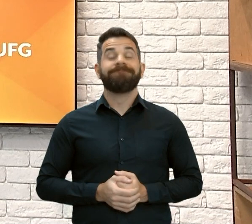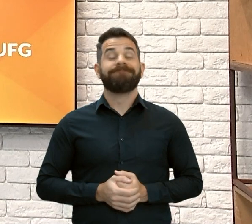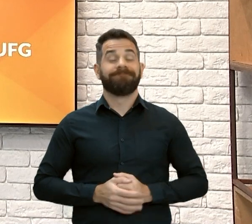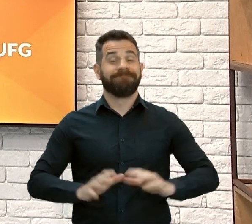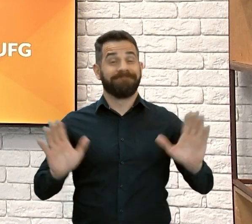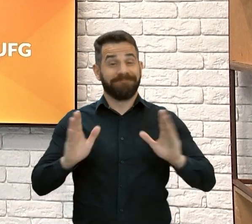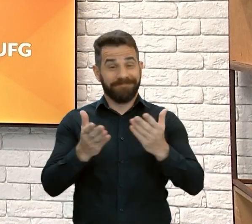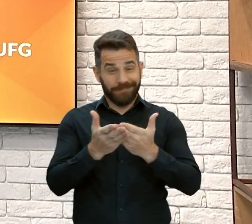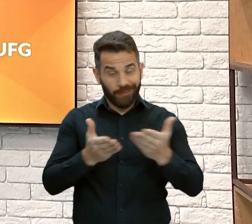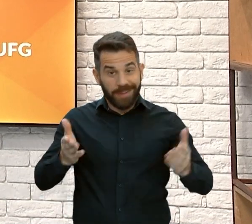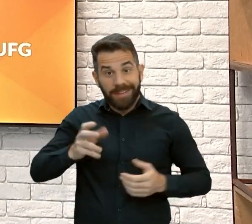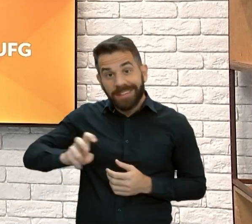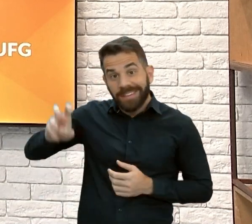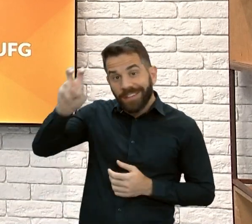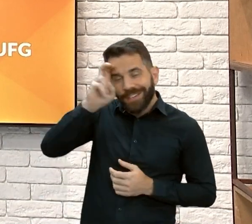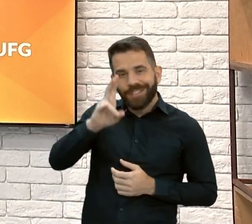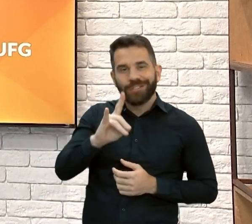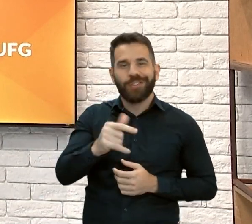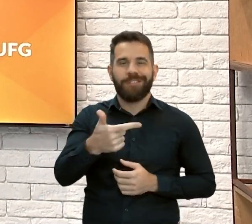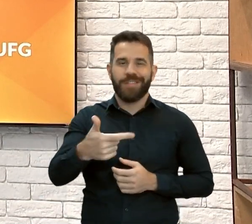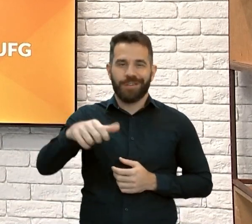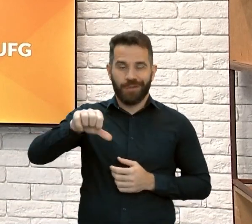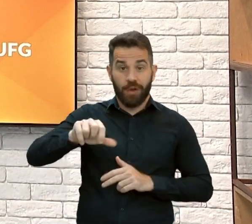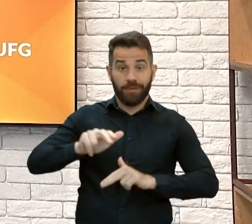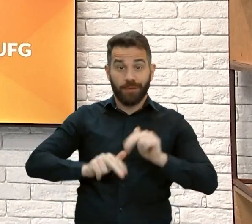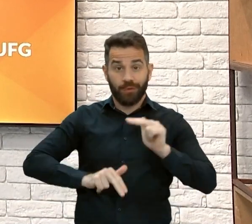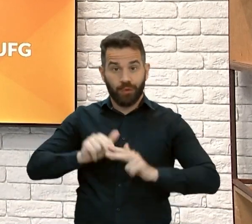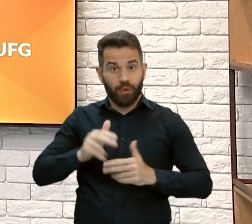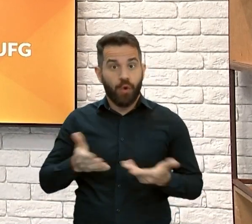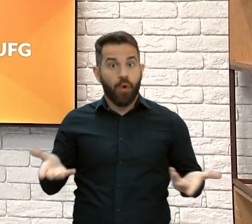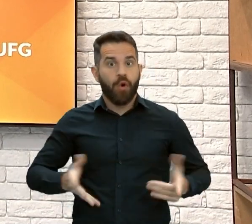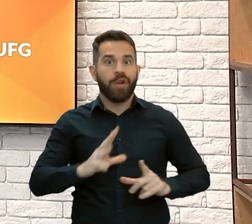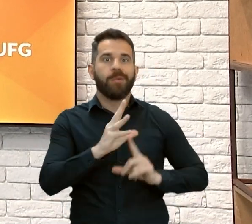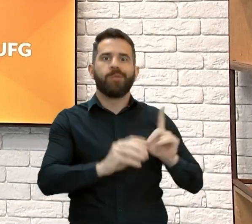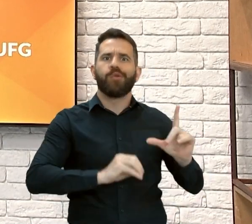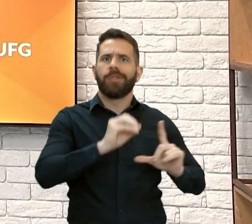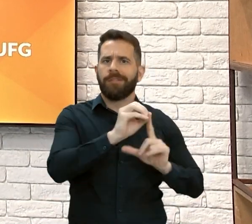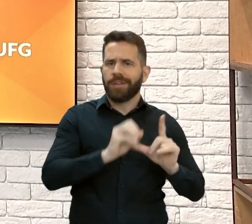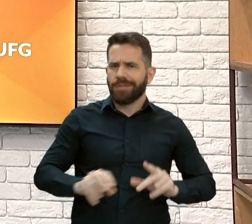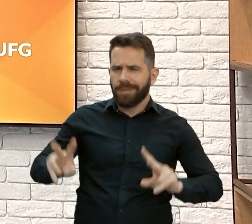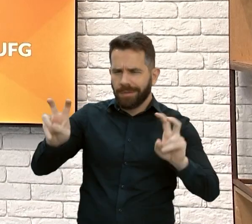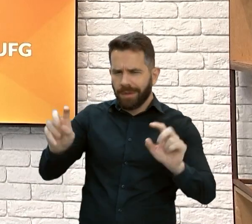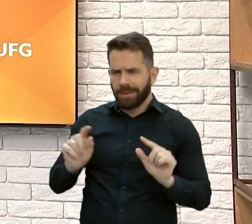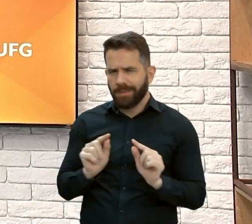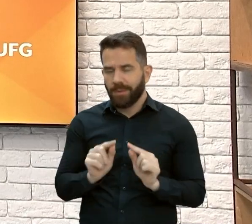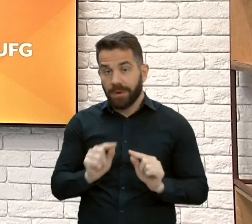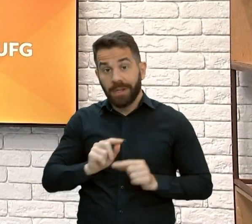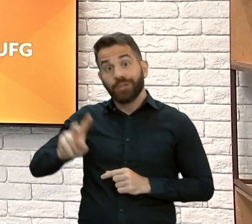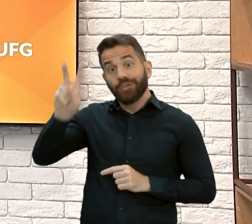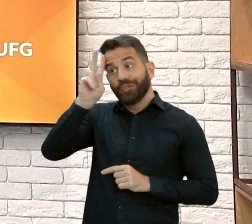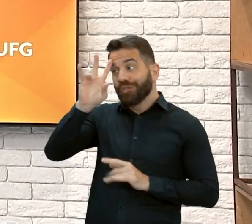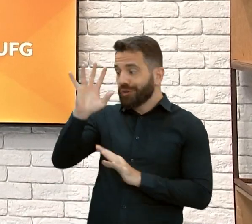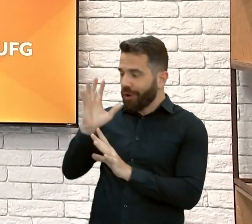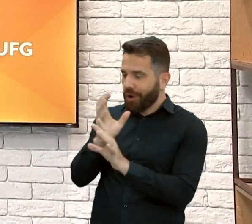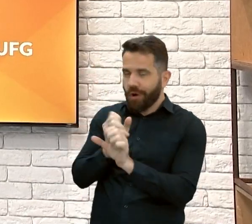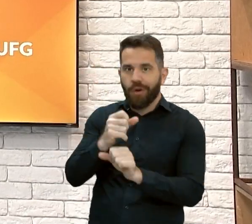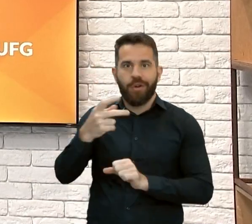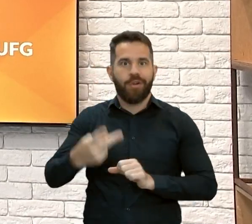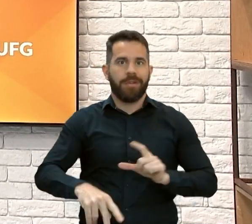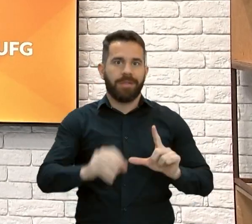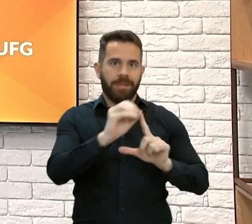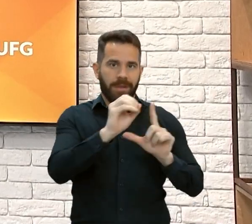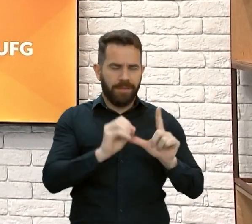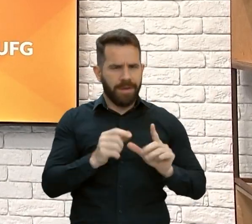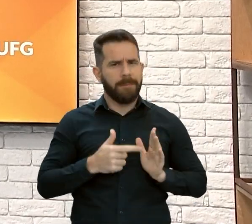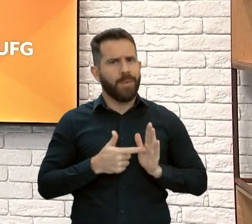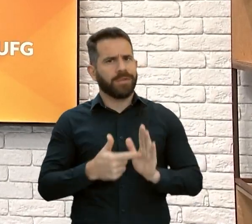Olá pessoal, quinta-feira, dia 29 de junho e no Mundo UFG de hoje, você confere um pouco da história da TV UFG. Vamos te mostrar